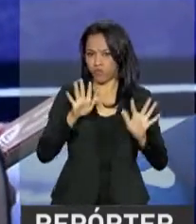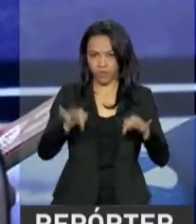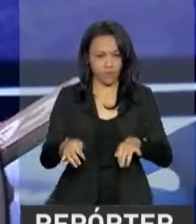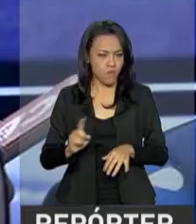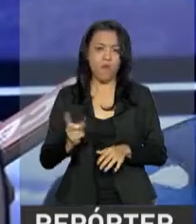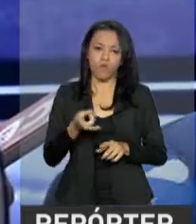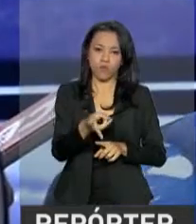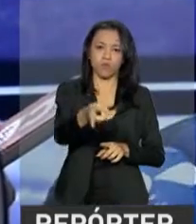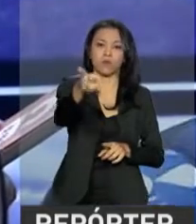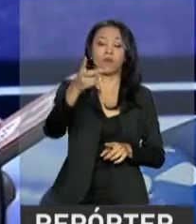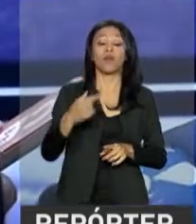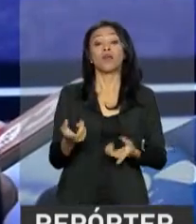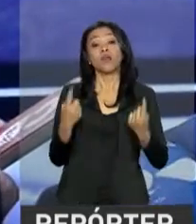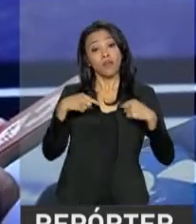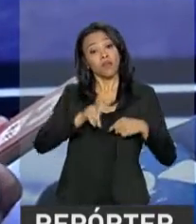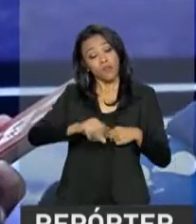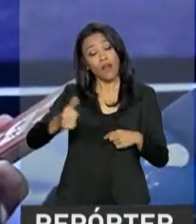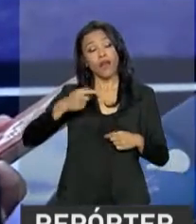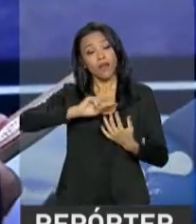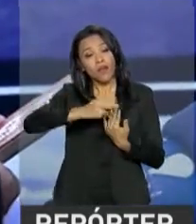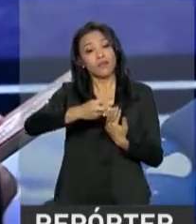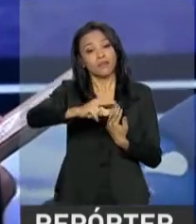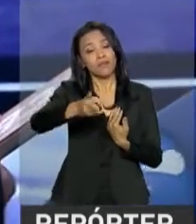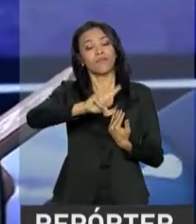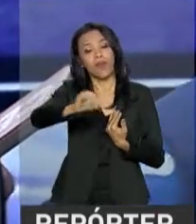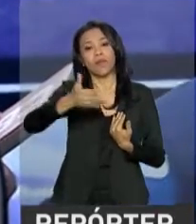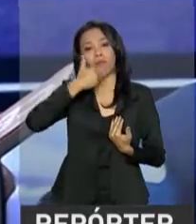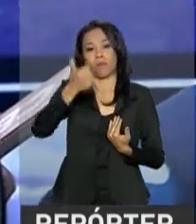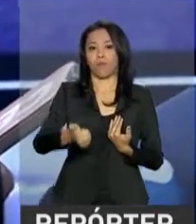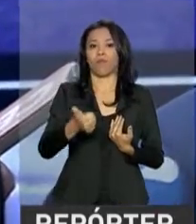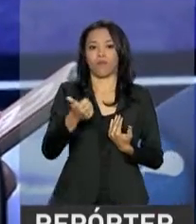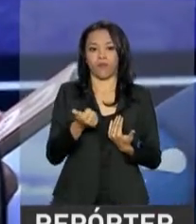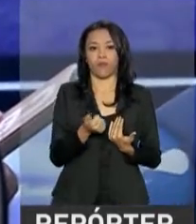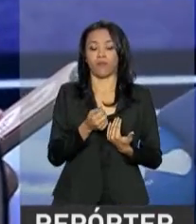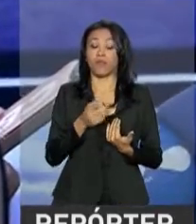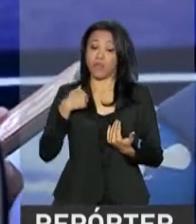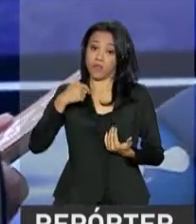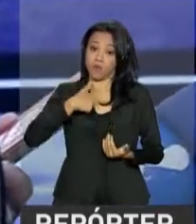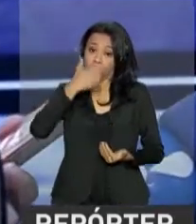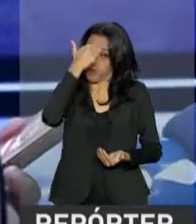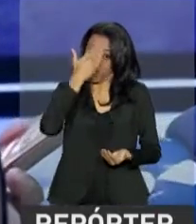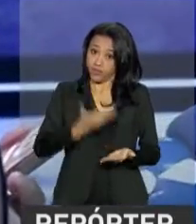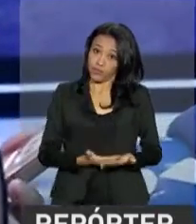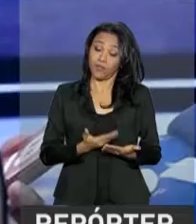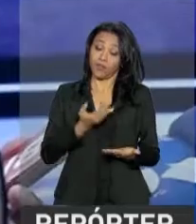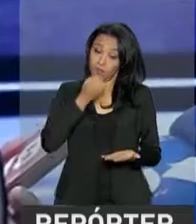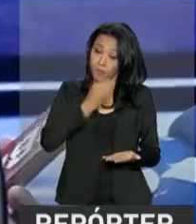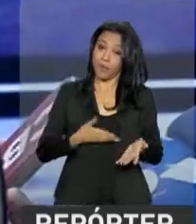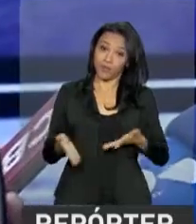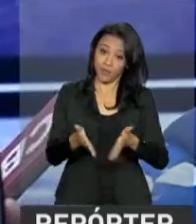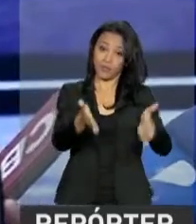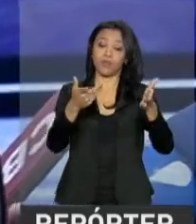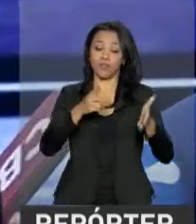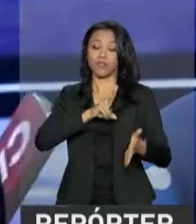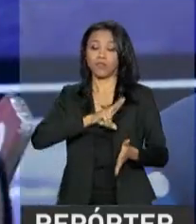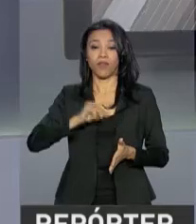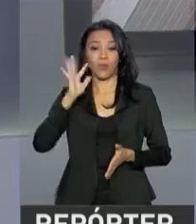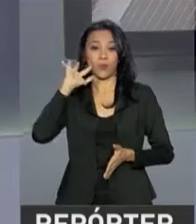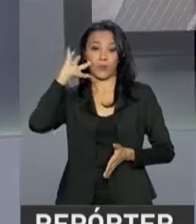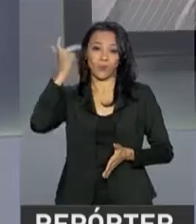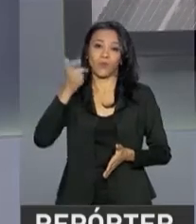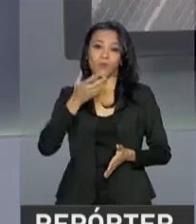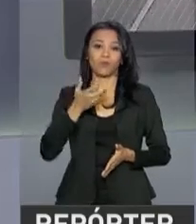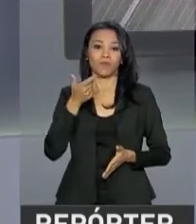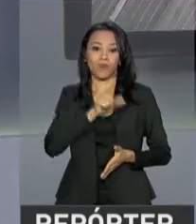pra frente e os resultados vão aparecer como a gente sempre diz então eu acredito que todo bom caminho ea gente vai ter resultados